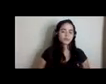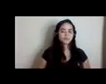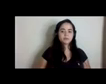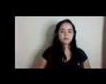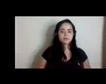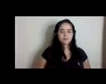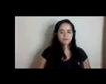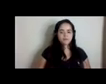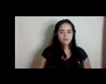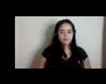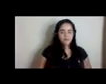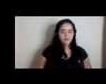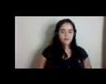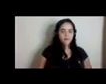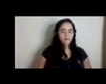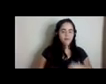Então,